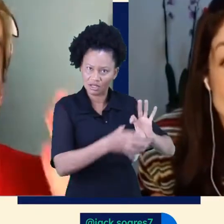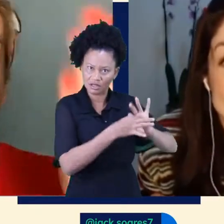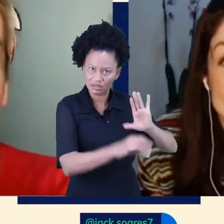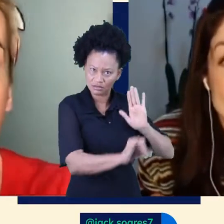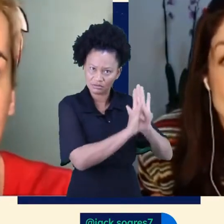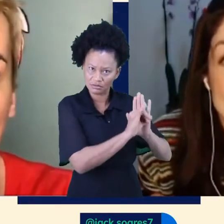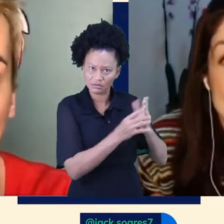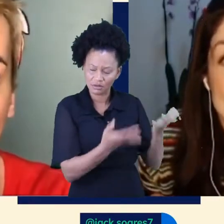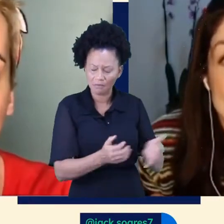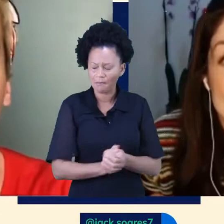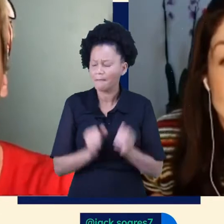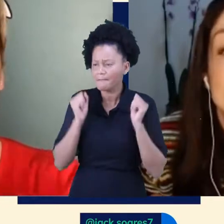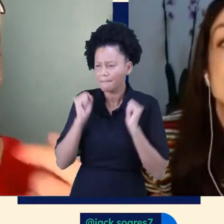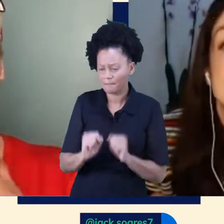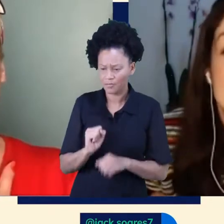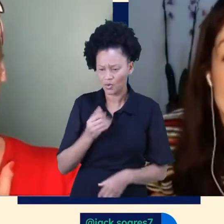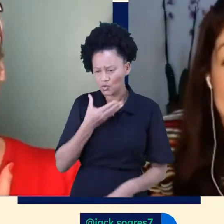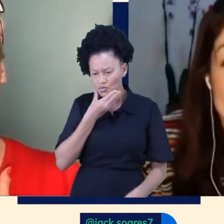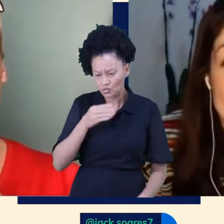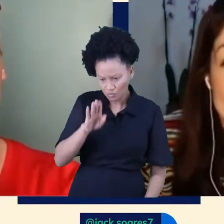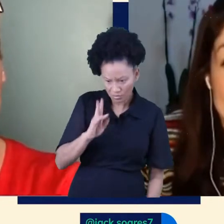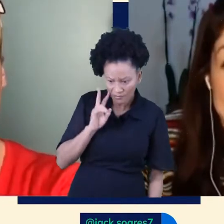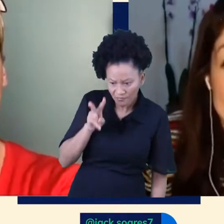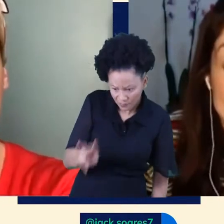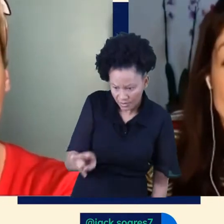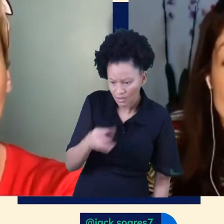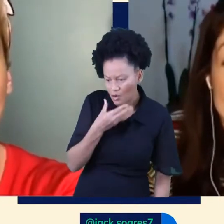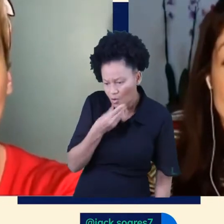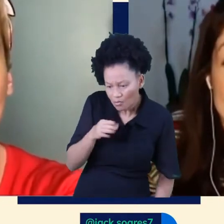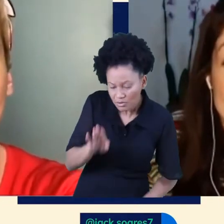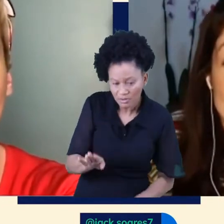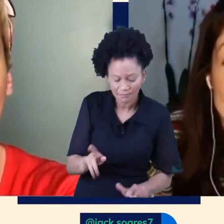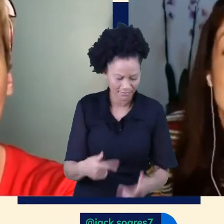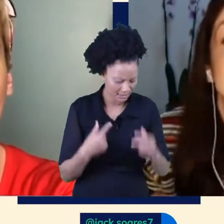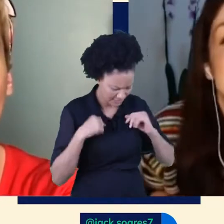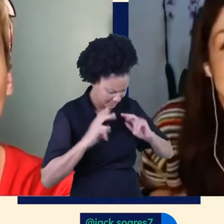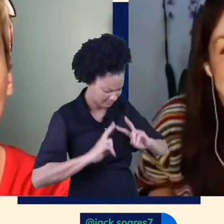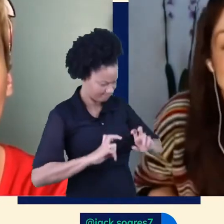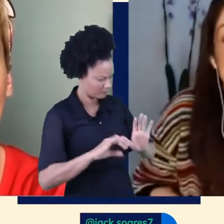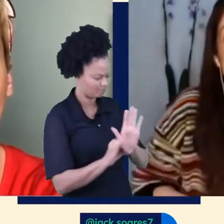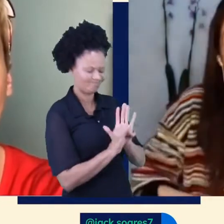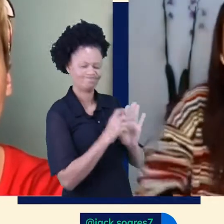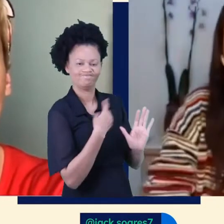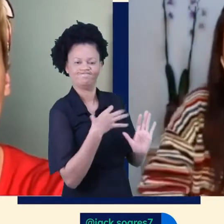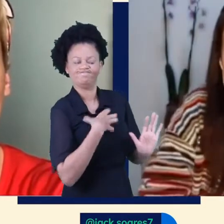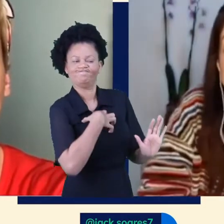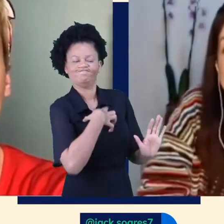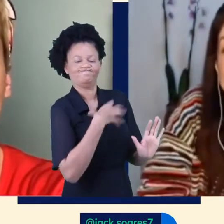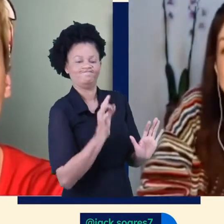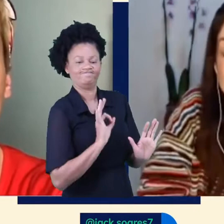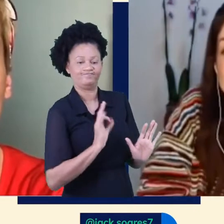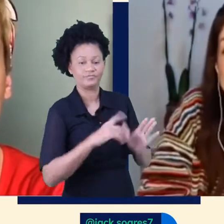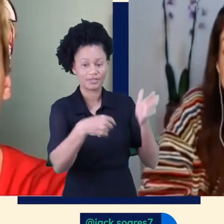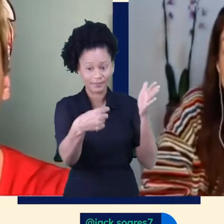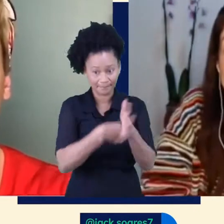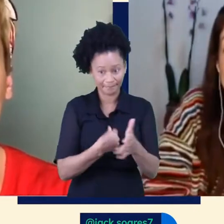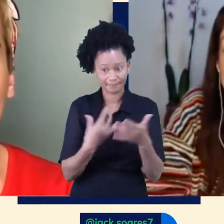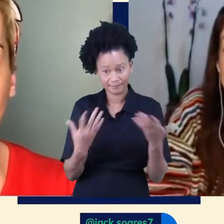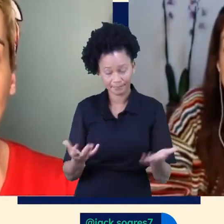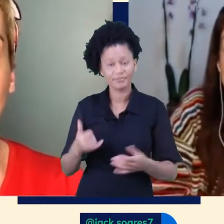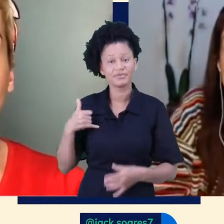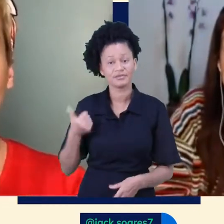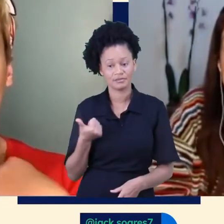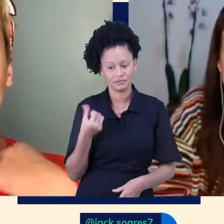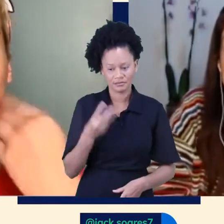para o menino e falar, é menino. Só que ele não se identifica. Até tem uma pergunta aqui, uma mãe falando que o Isso. filho dela tem 13 anos e ele não se identifica